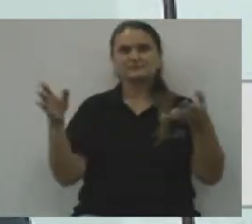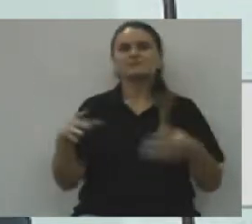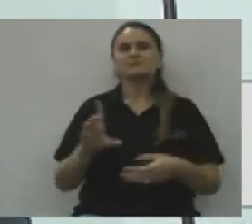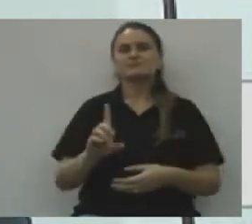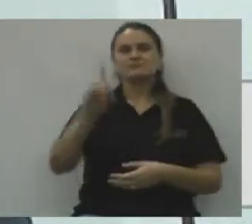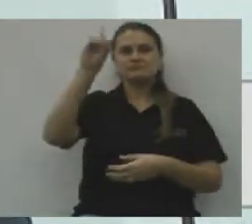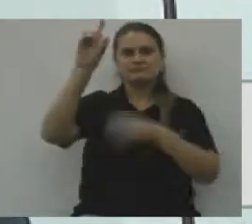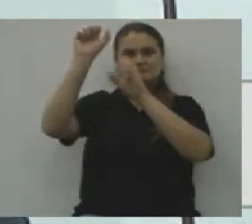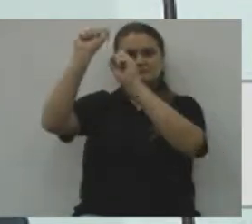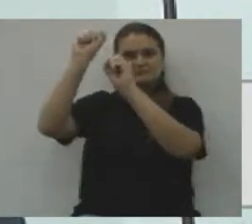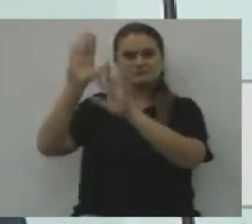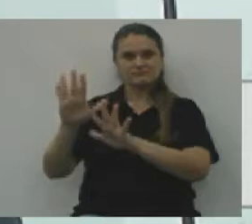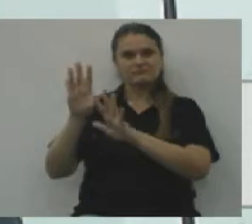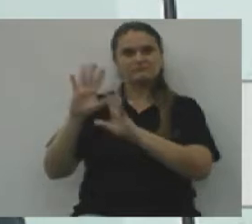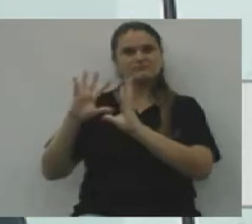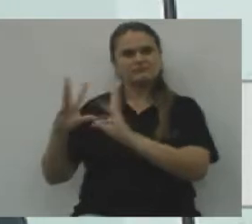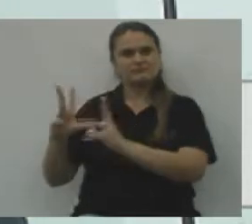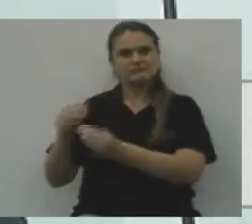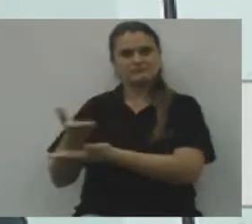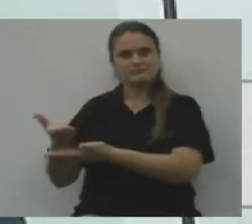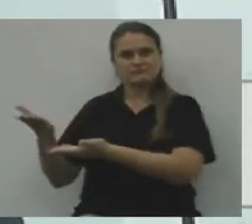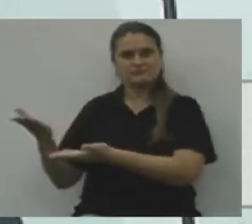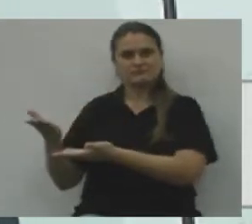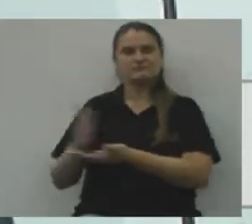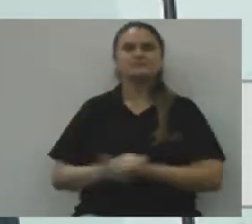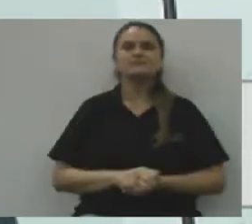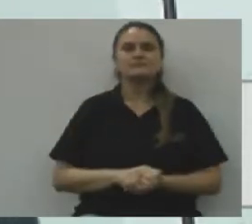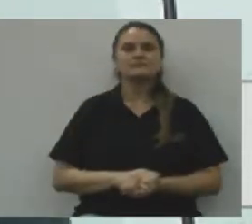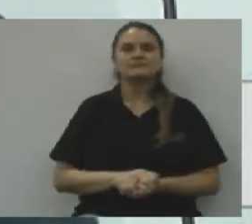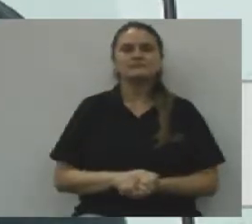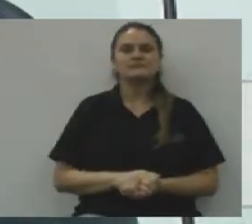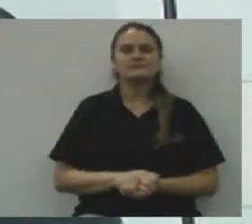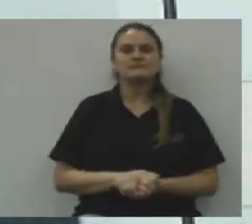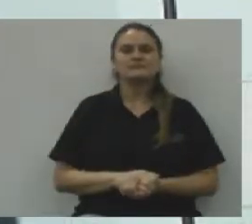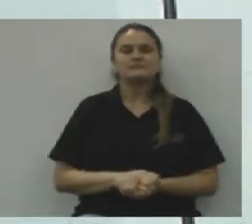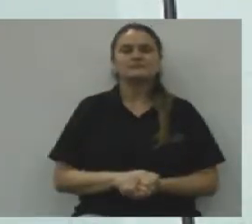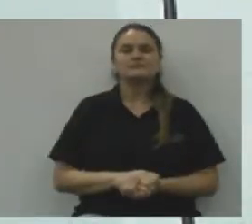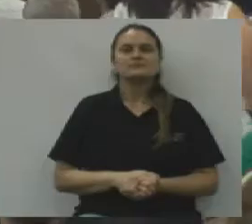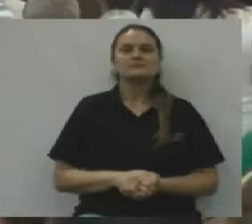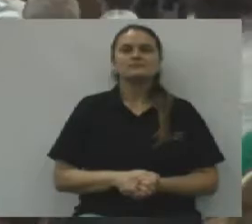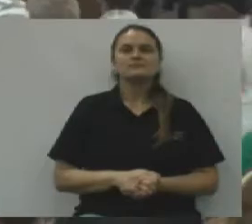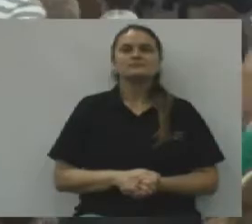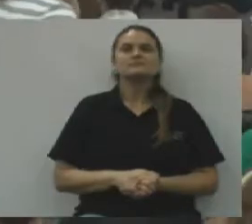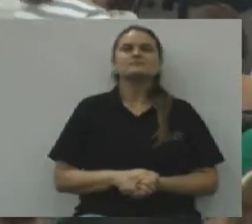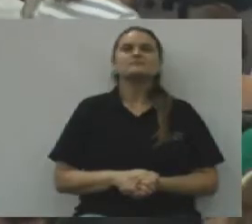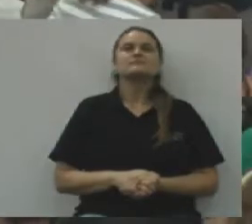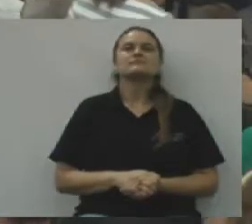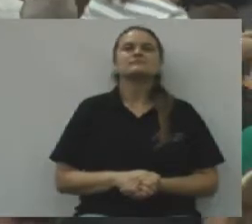Deus ilumine a todos nessa longa caminhada que ainda terão pela frente. Valeu.